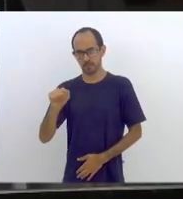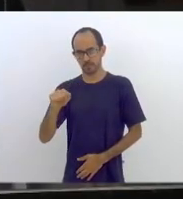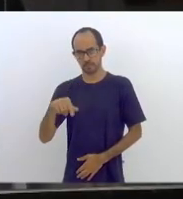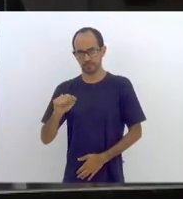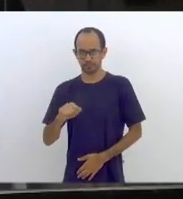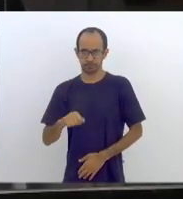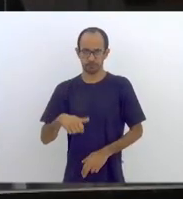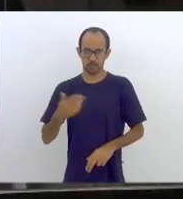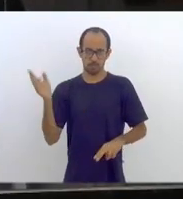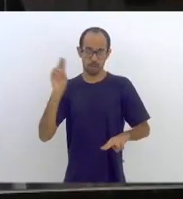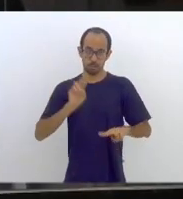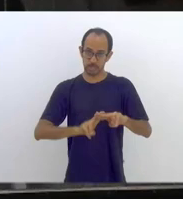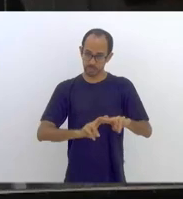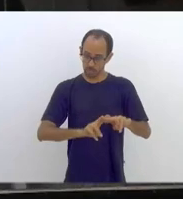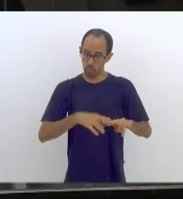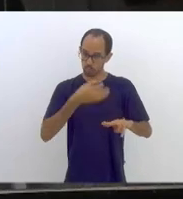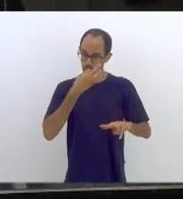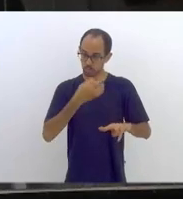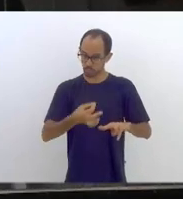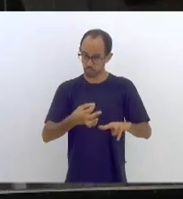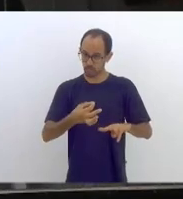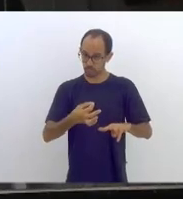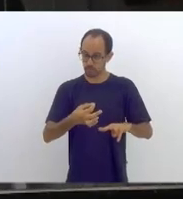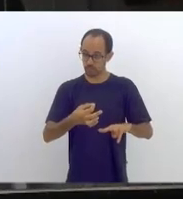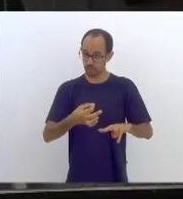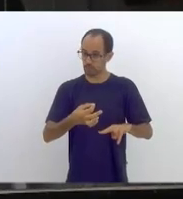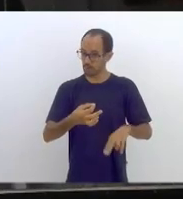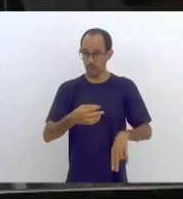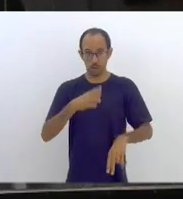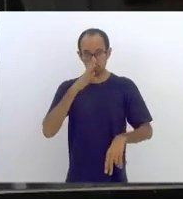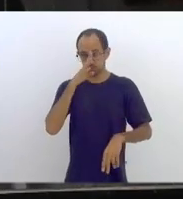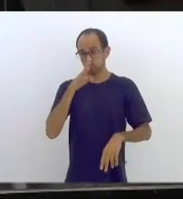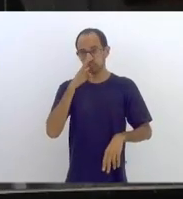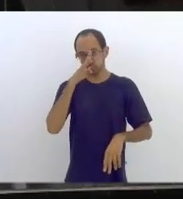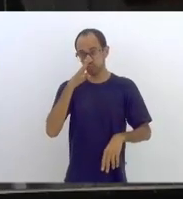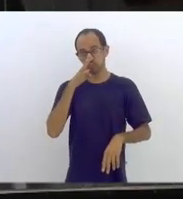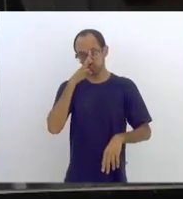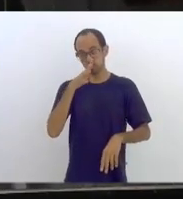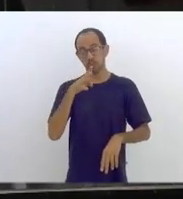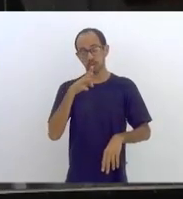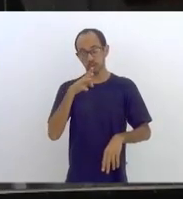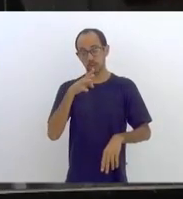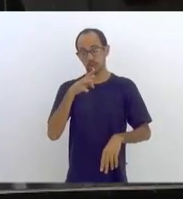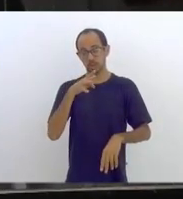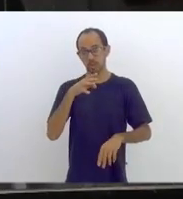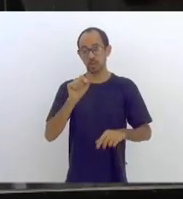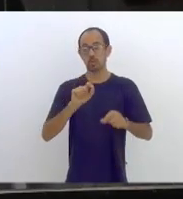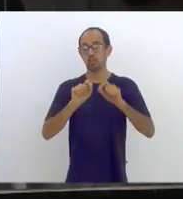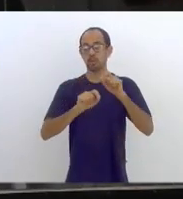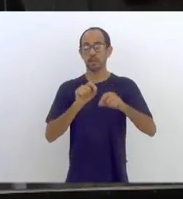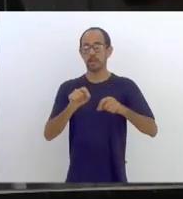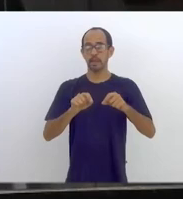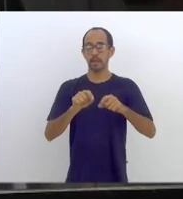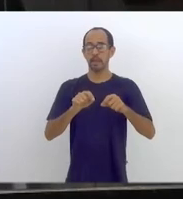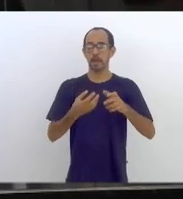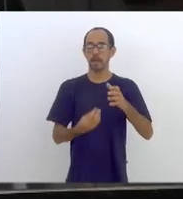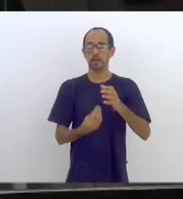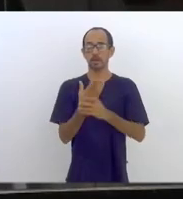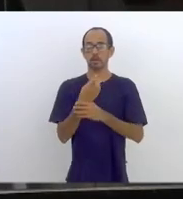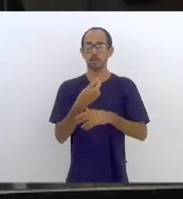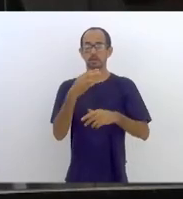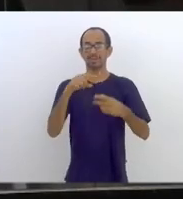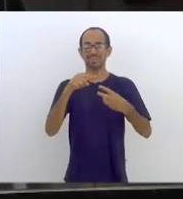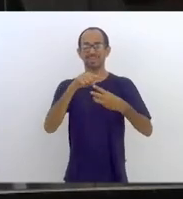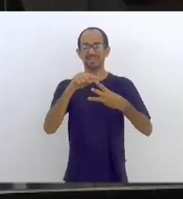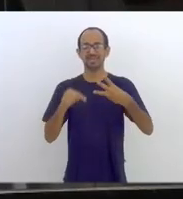uma prisão com uma justificativa tão bizarra mas tão bizarra que ela corrompeu três princípios